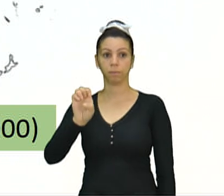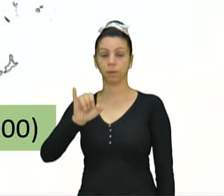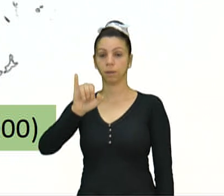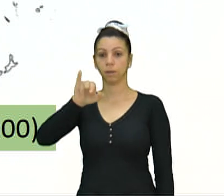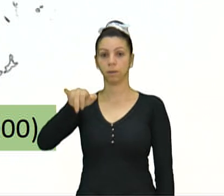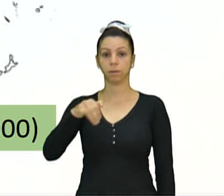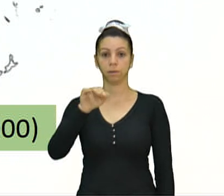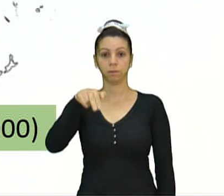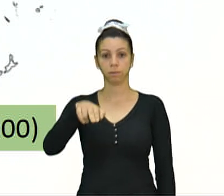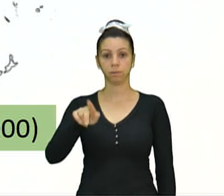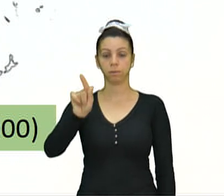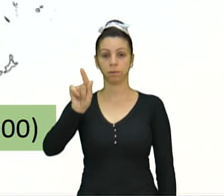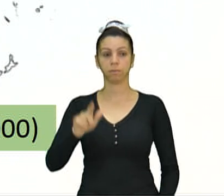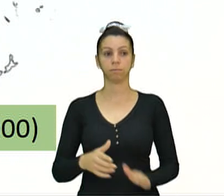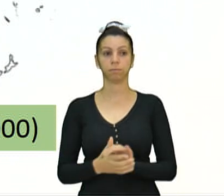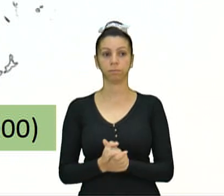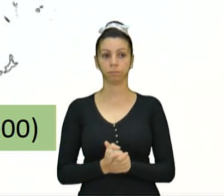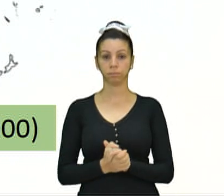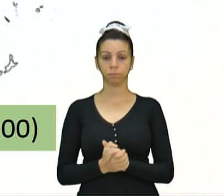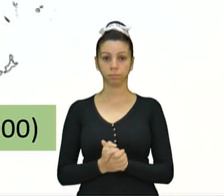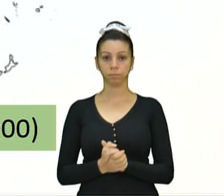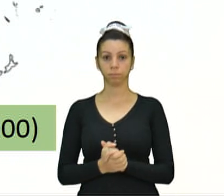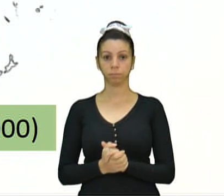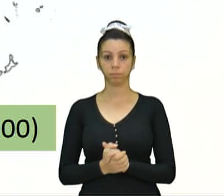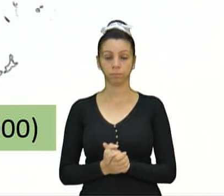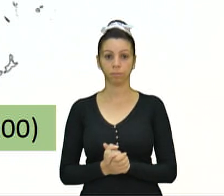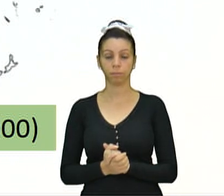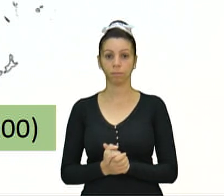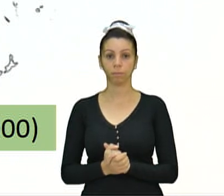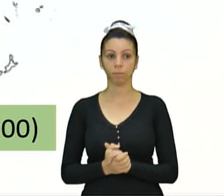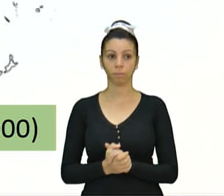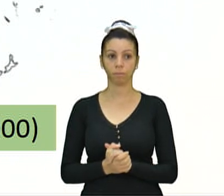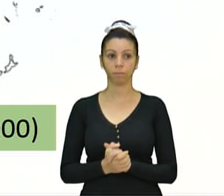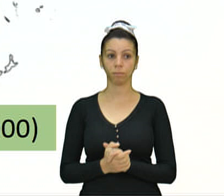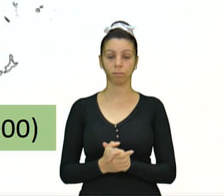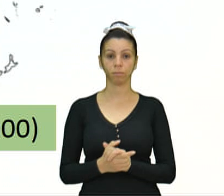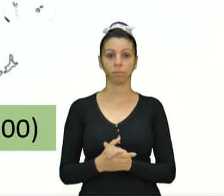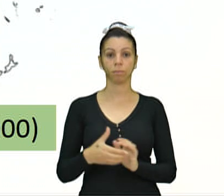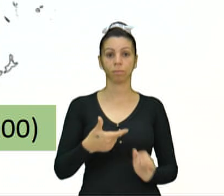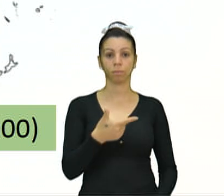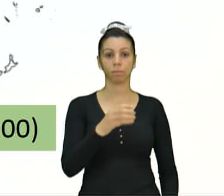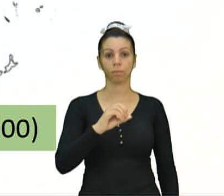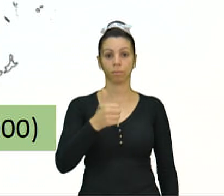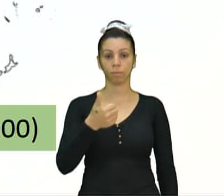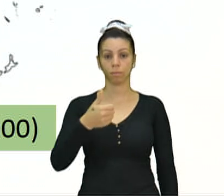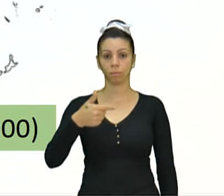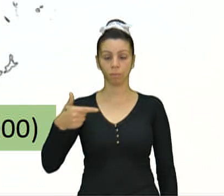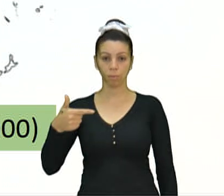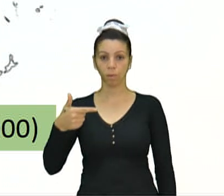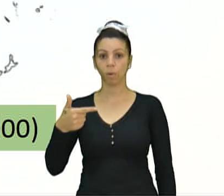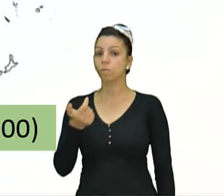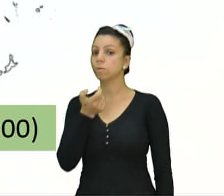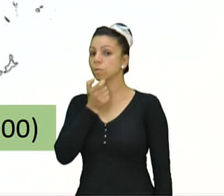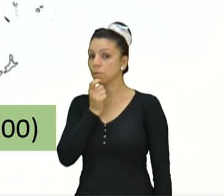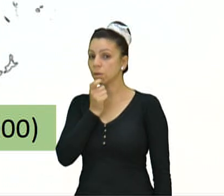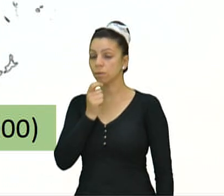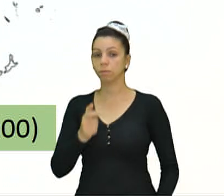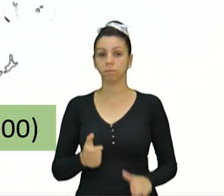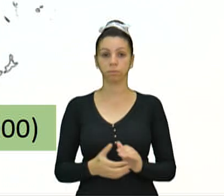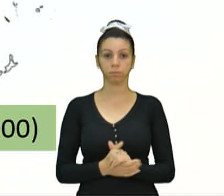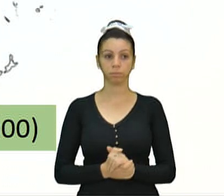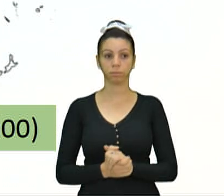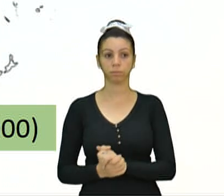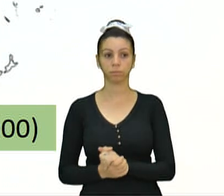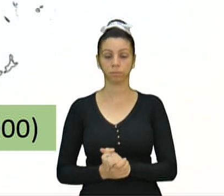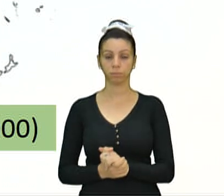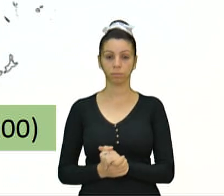London, 2012, em Londres, na Inglaterra, lá no ano de 2012. And finally, in Rio.